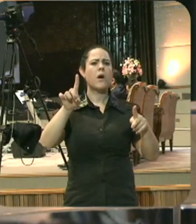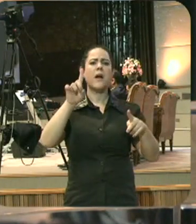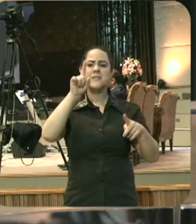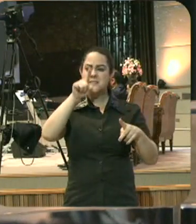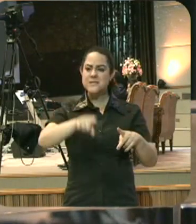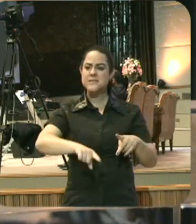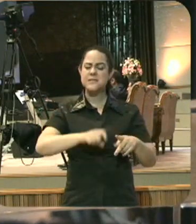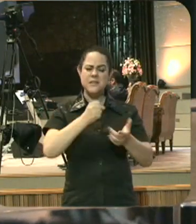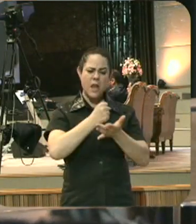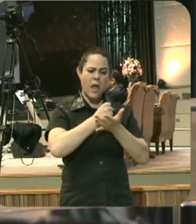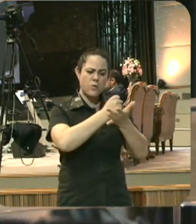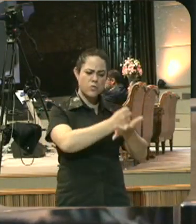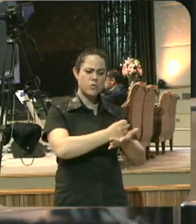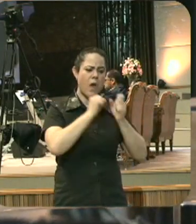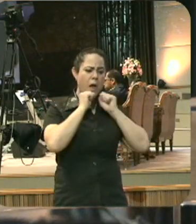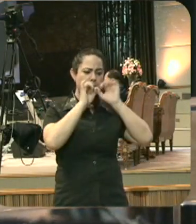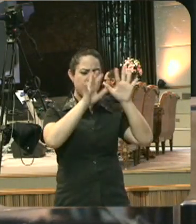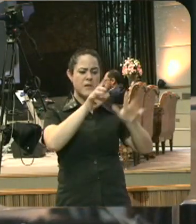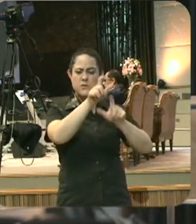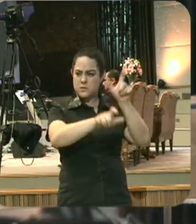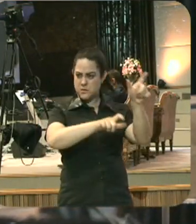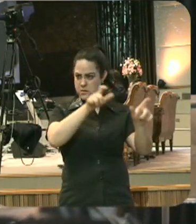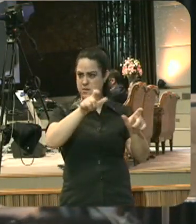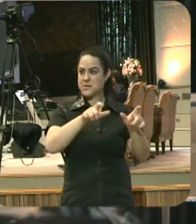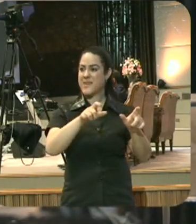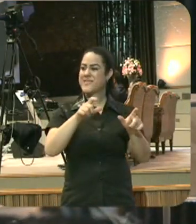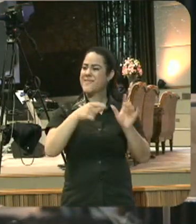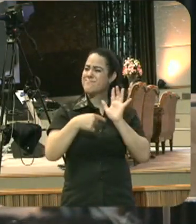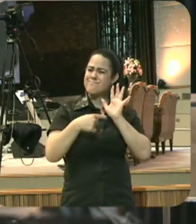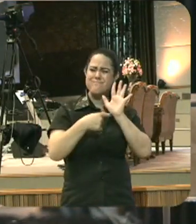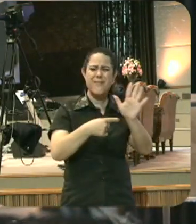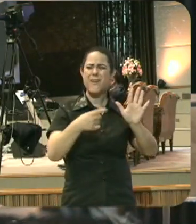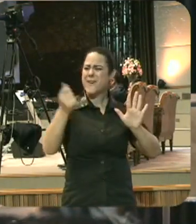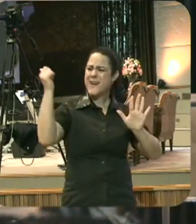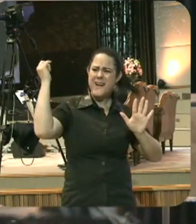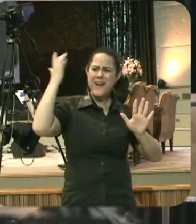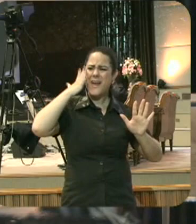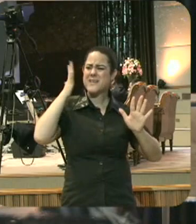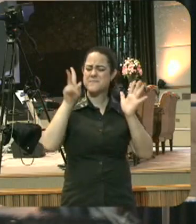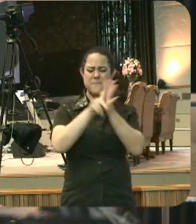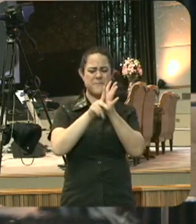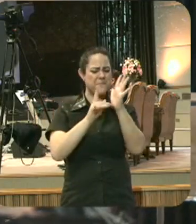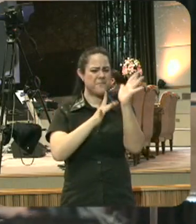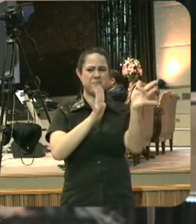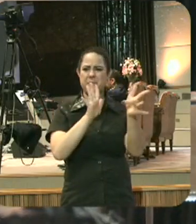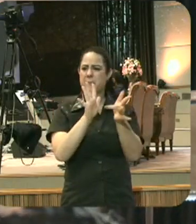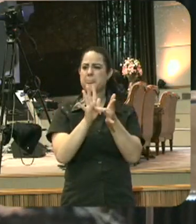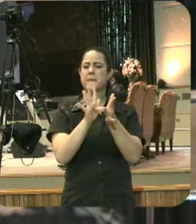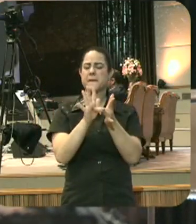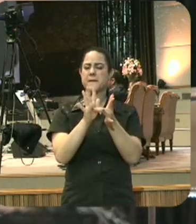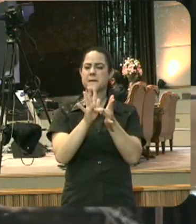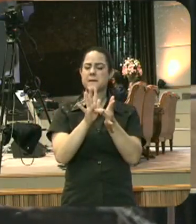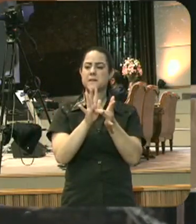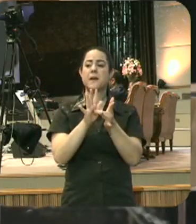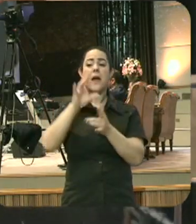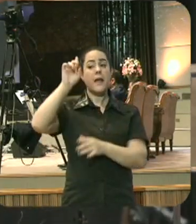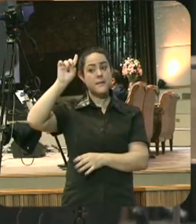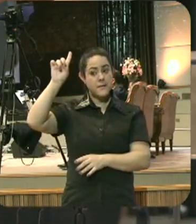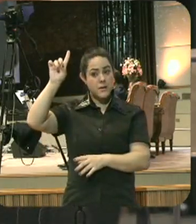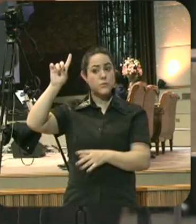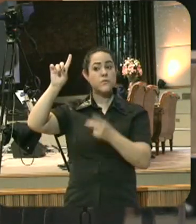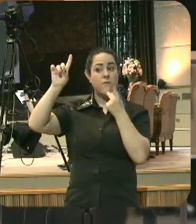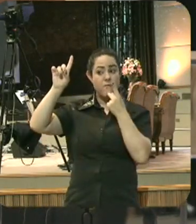na vida de alguém, você está levando graça de Jesus naquela vida. E então Deus vai